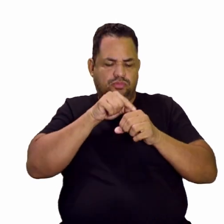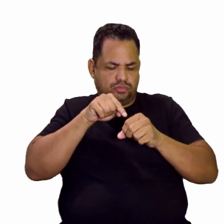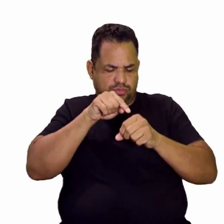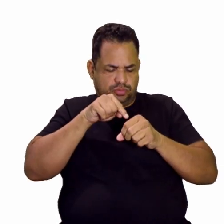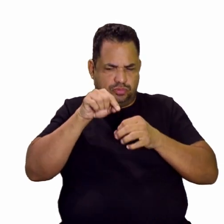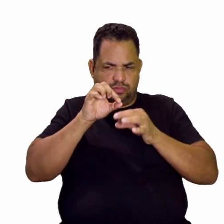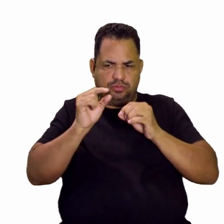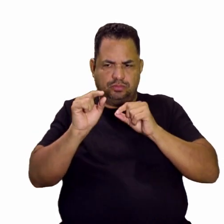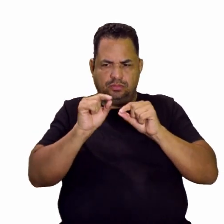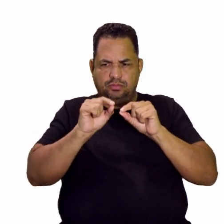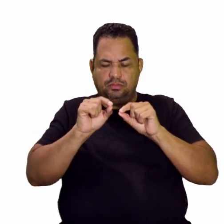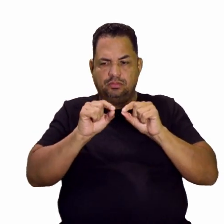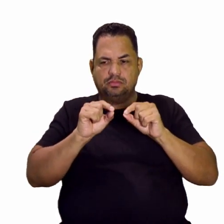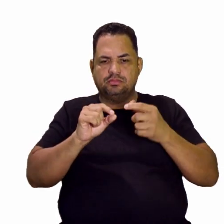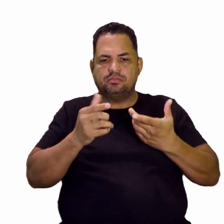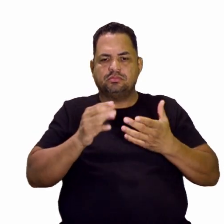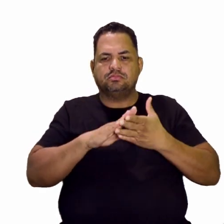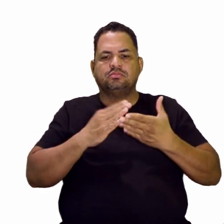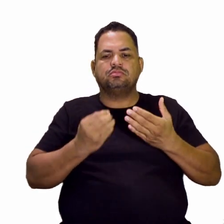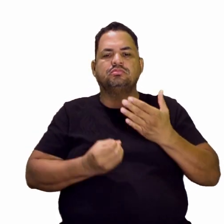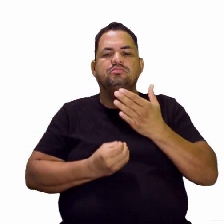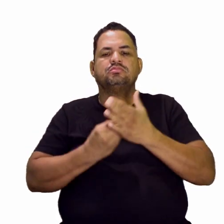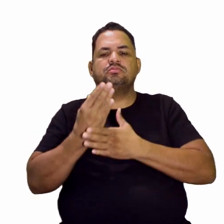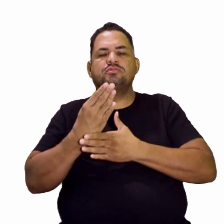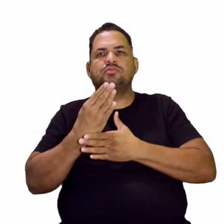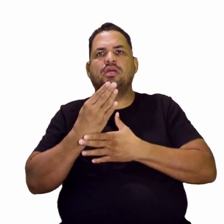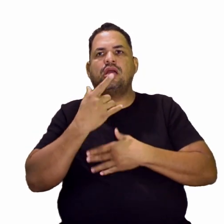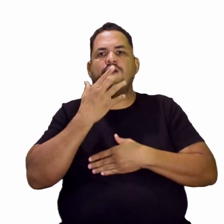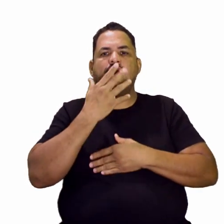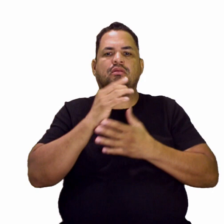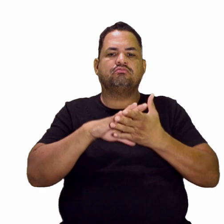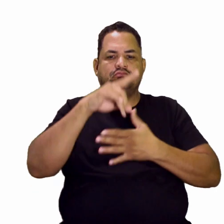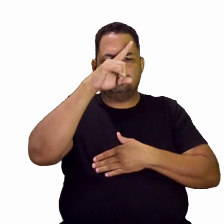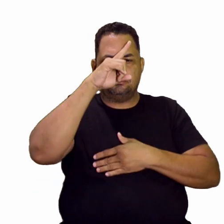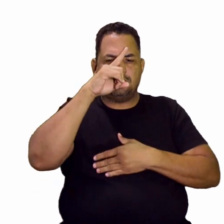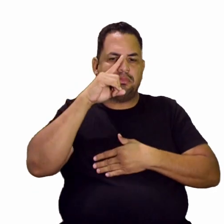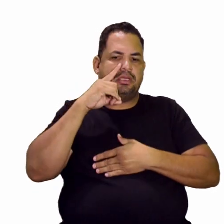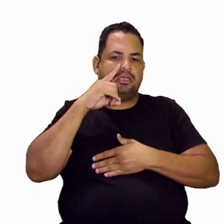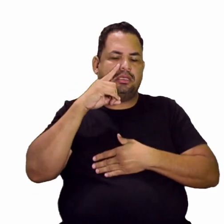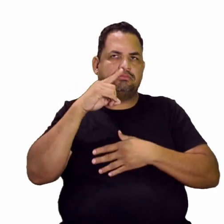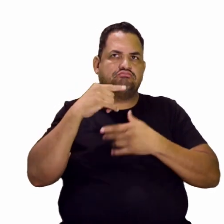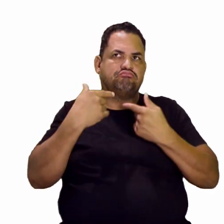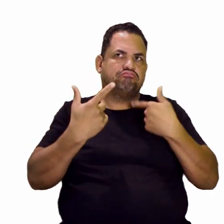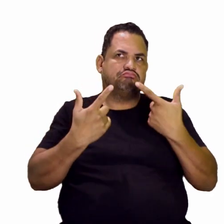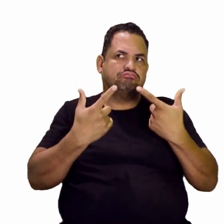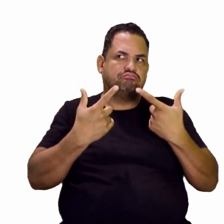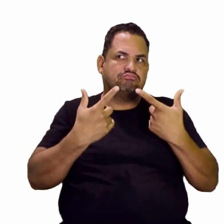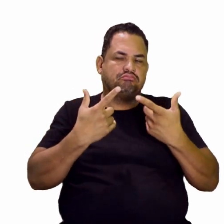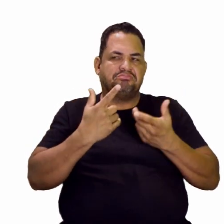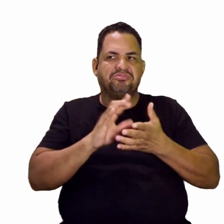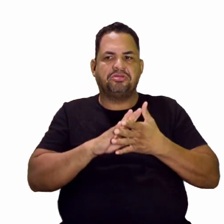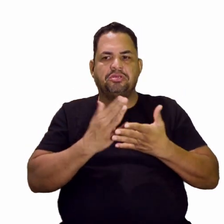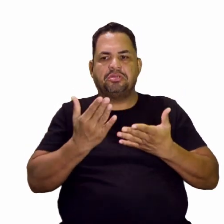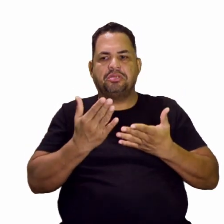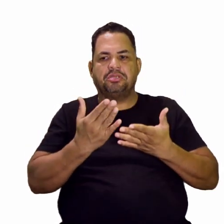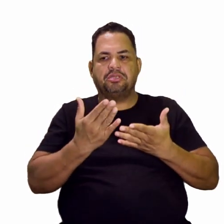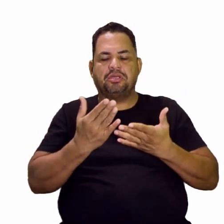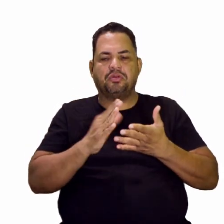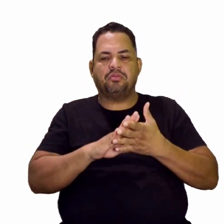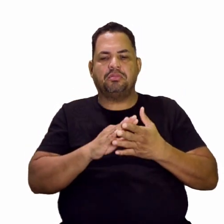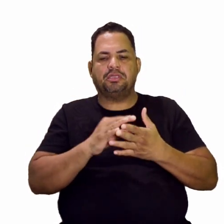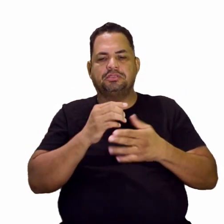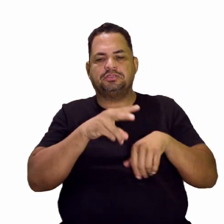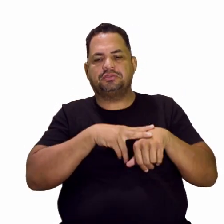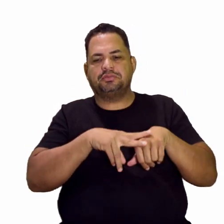ervilhas nascem amarelas e algumas verdes? Porque ele lidava com esses dois tipos de ervilhas,